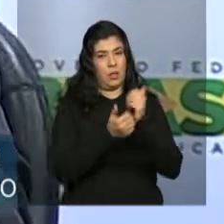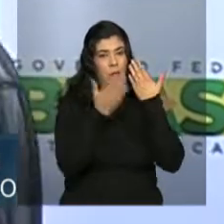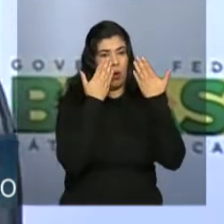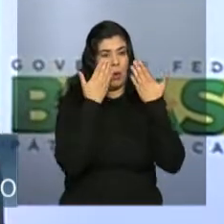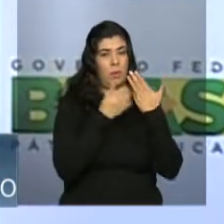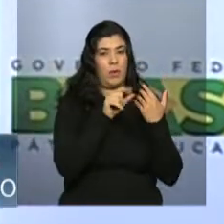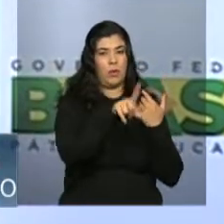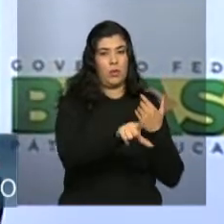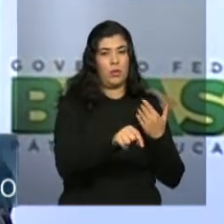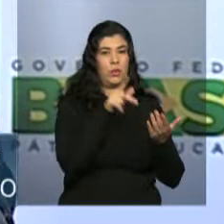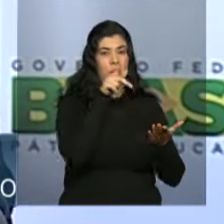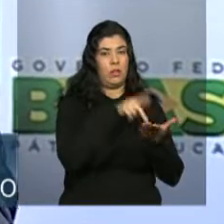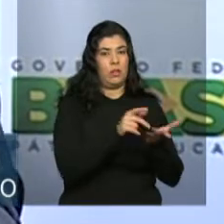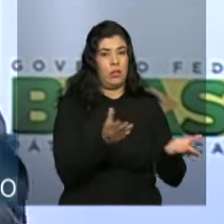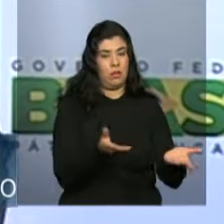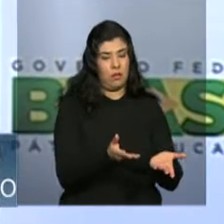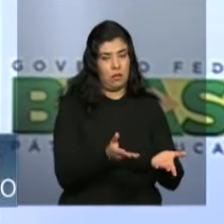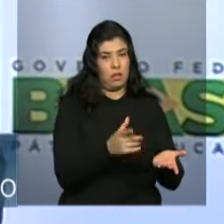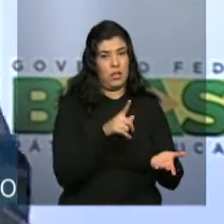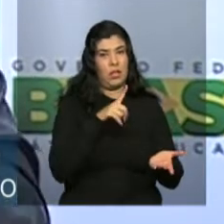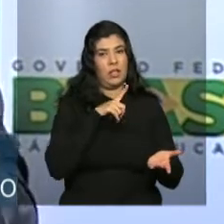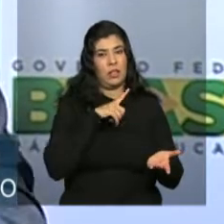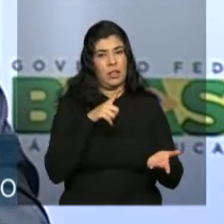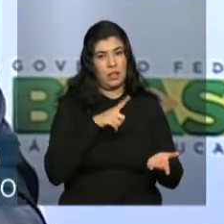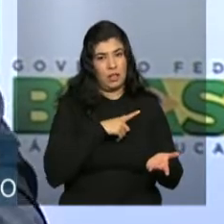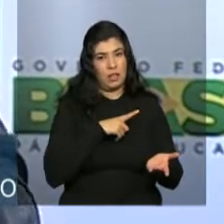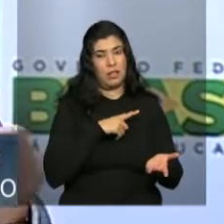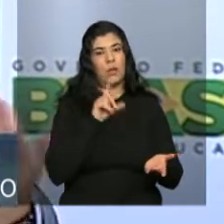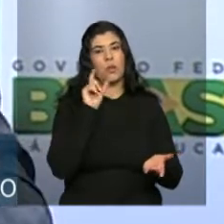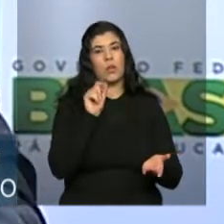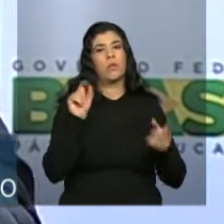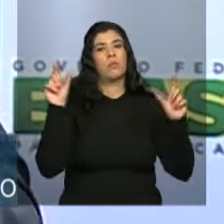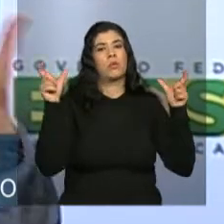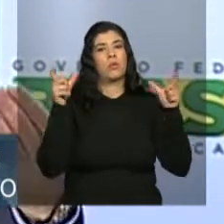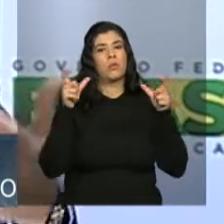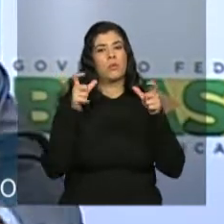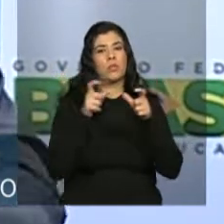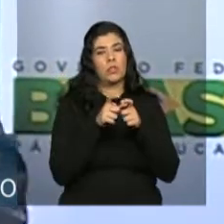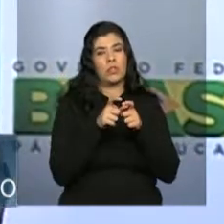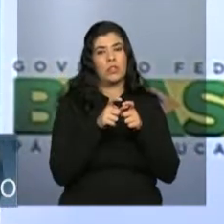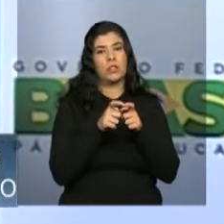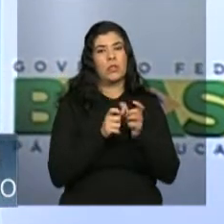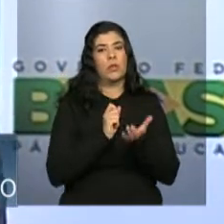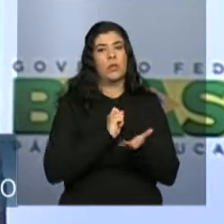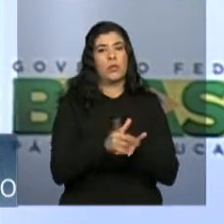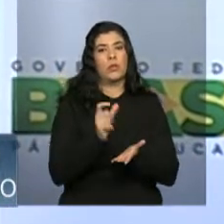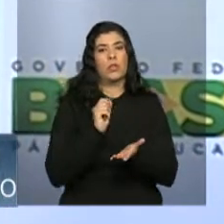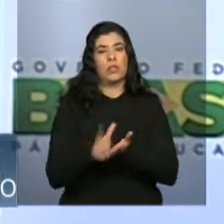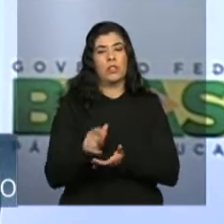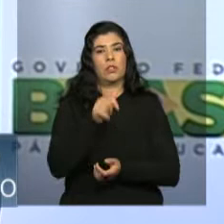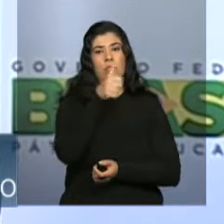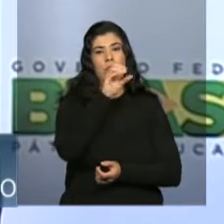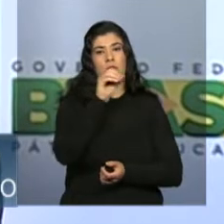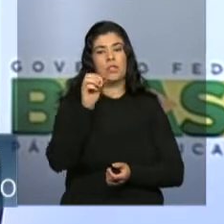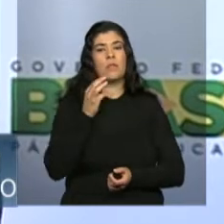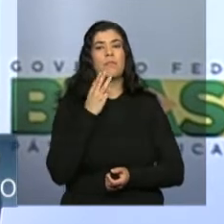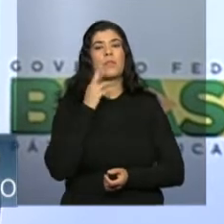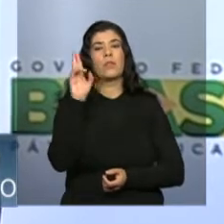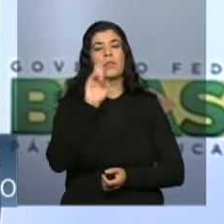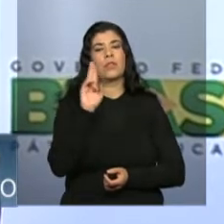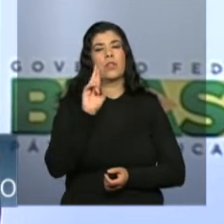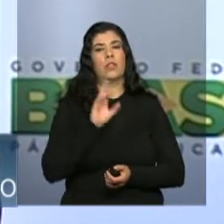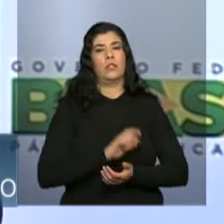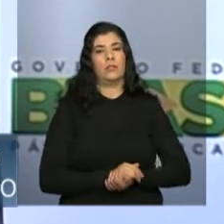aqui a que passa a valer nós teremos uma o impacto de redução do gasto da ordem de 100 milhões